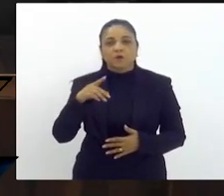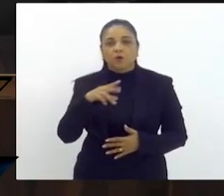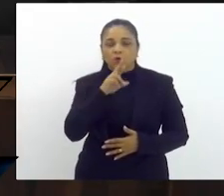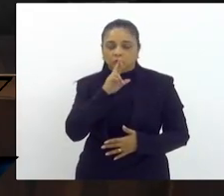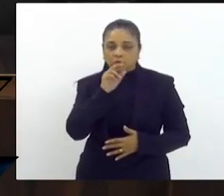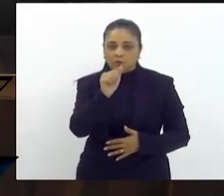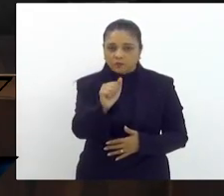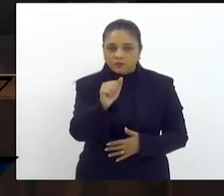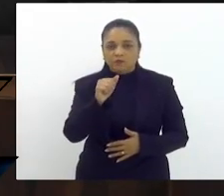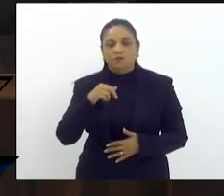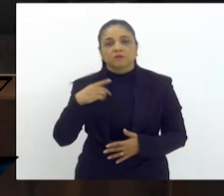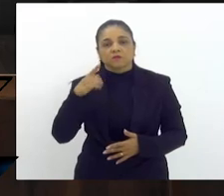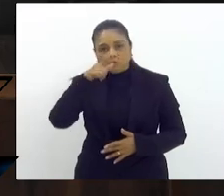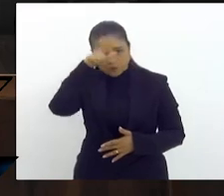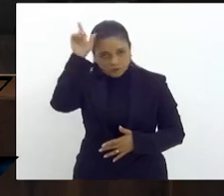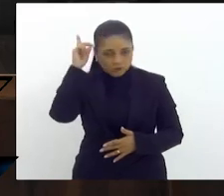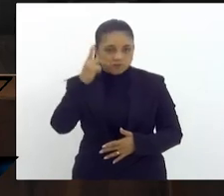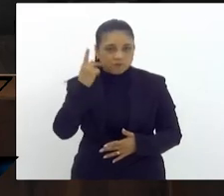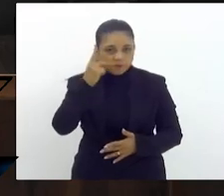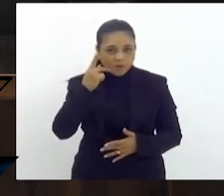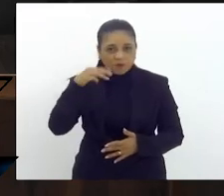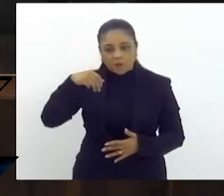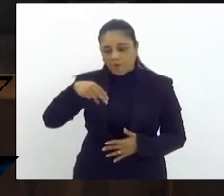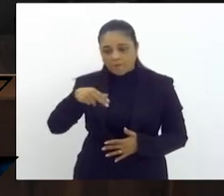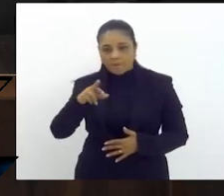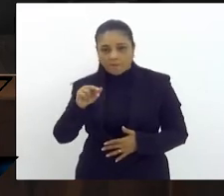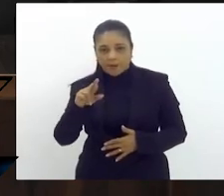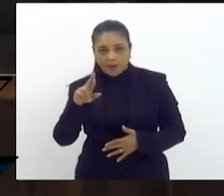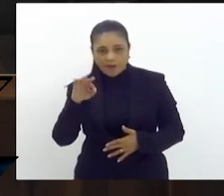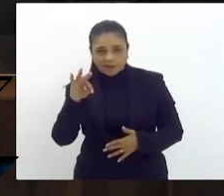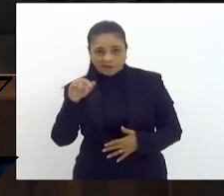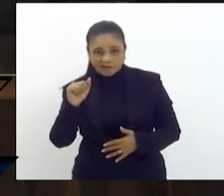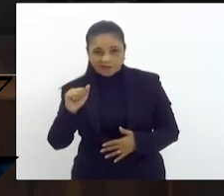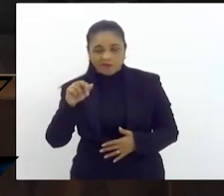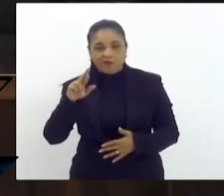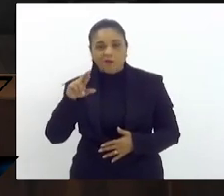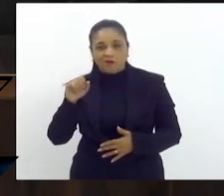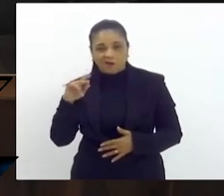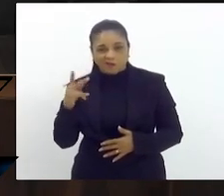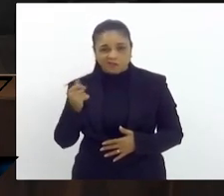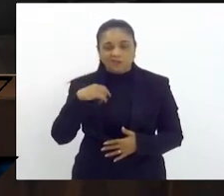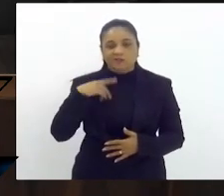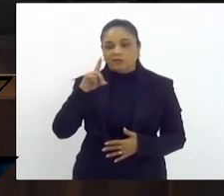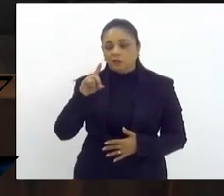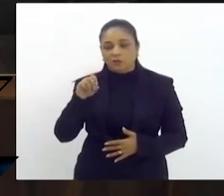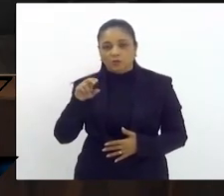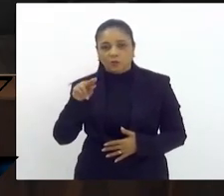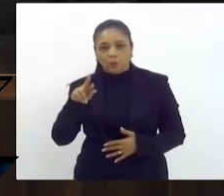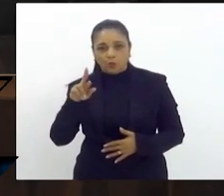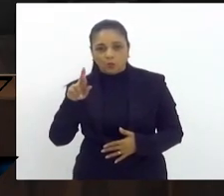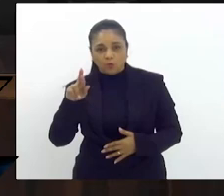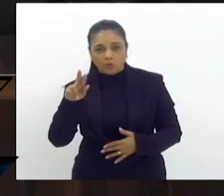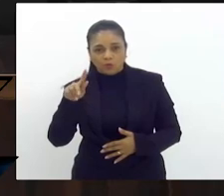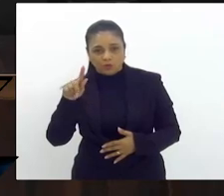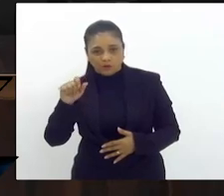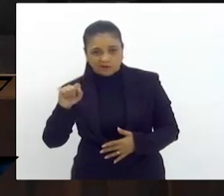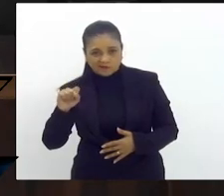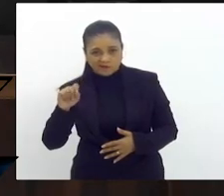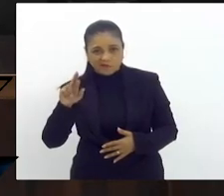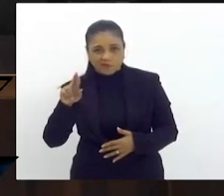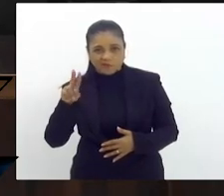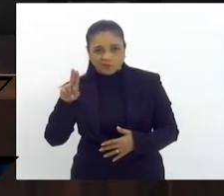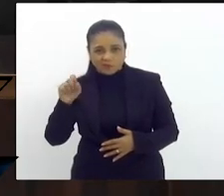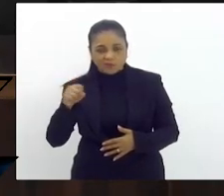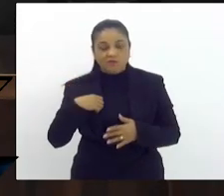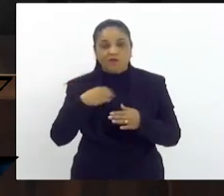Rosana Félix Marta Rocha Dr Deodato e Douglas ruas em votação a